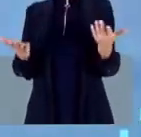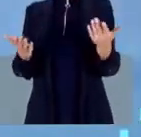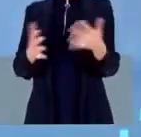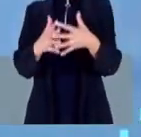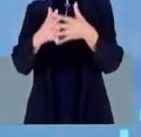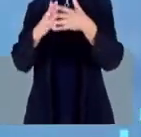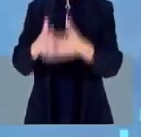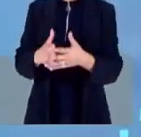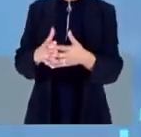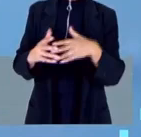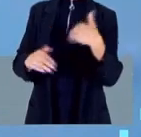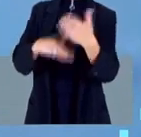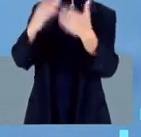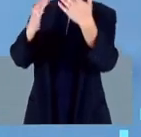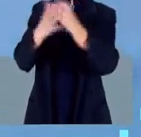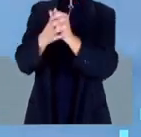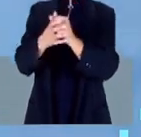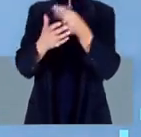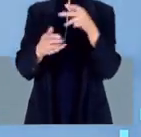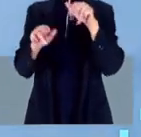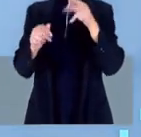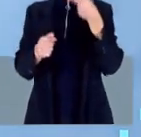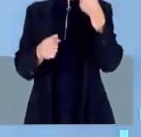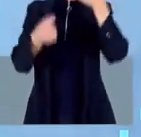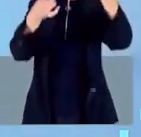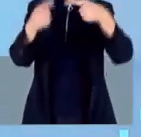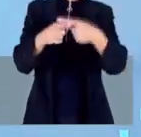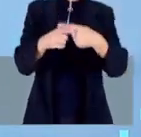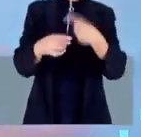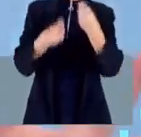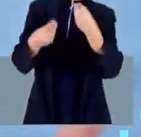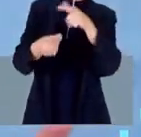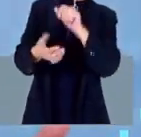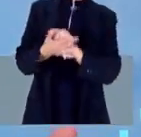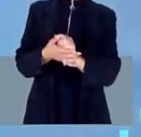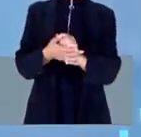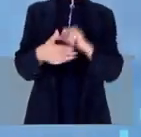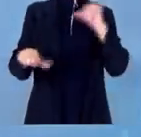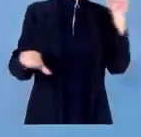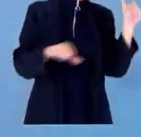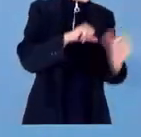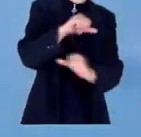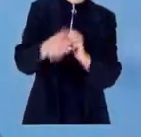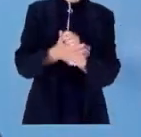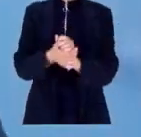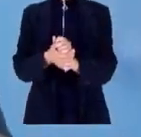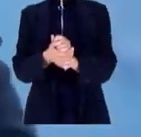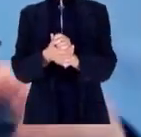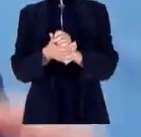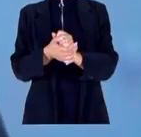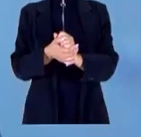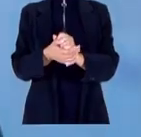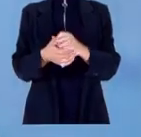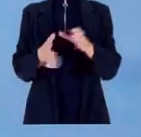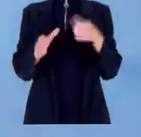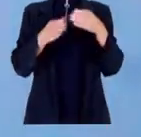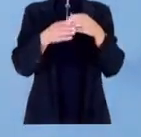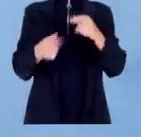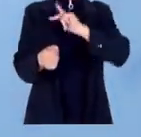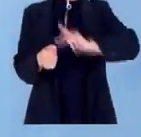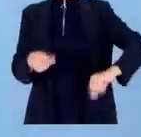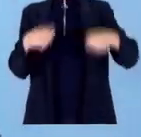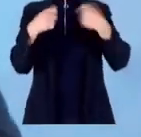atrapalha o desenvolvimento e não fala porque que tá atrapalhando como é que vai fazer isso nós vamos trocar a máquina pública tem que ser eficiente